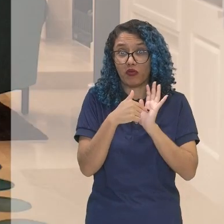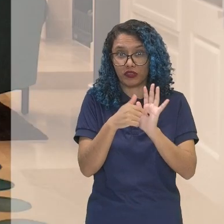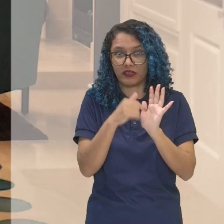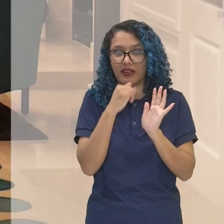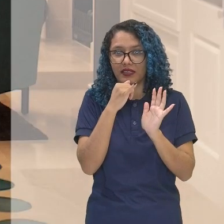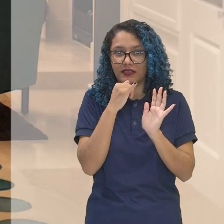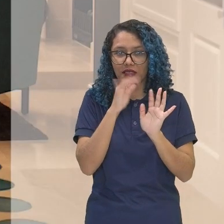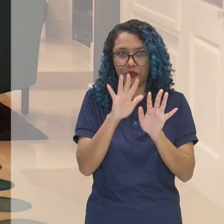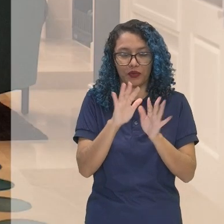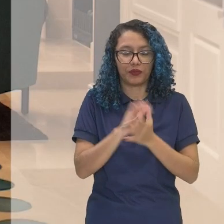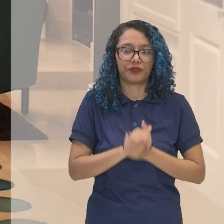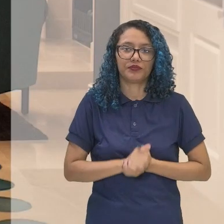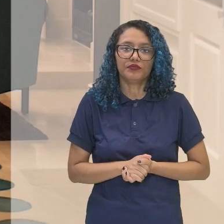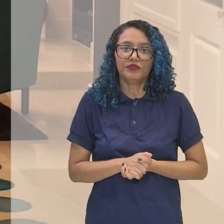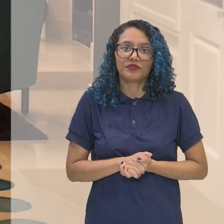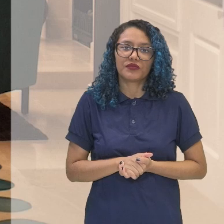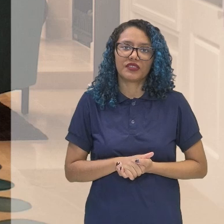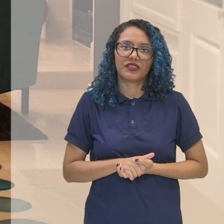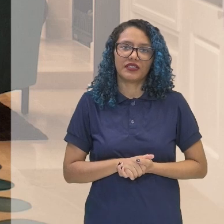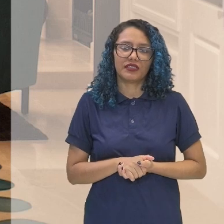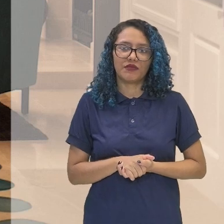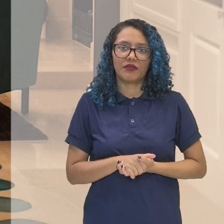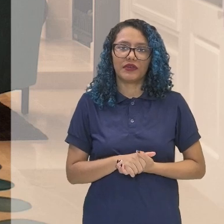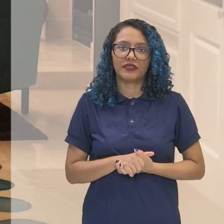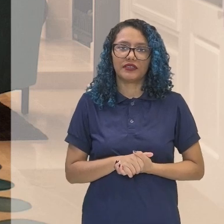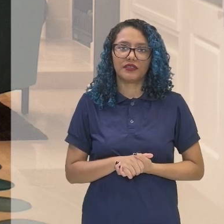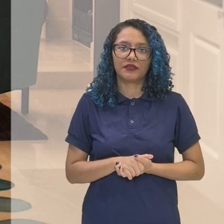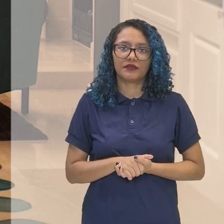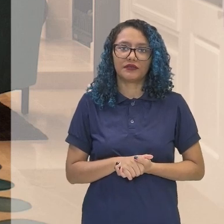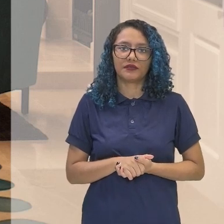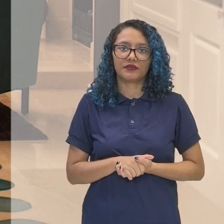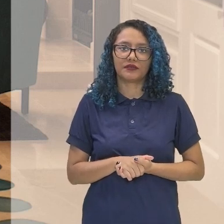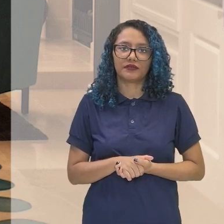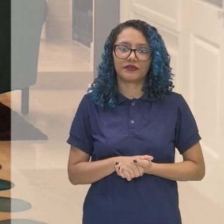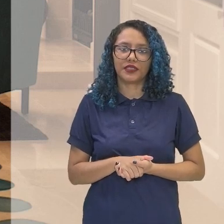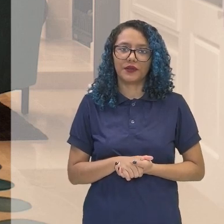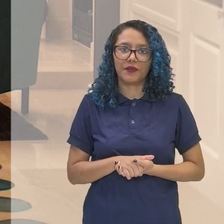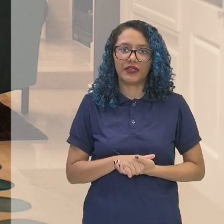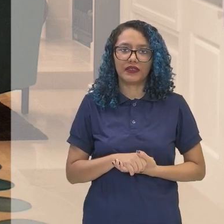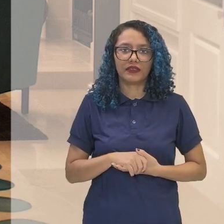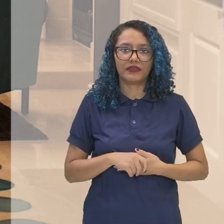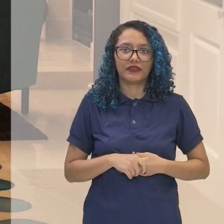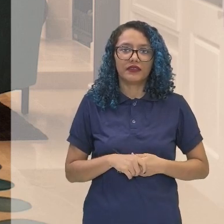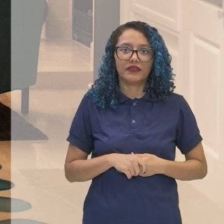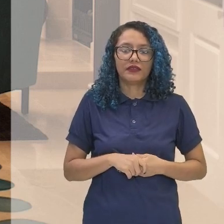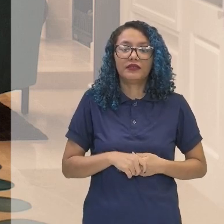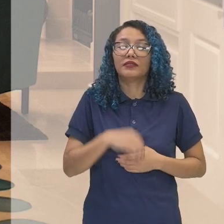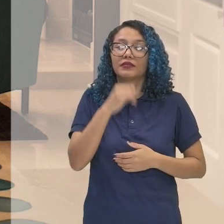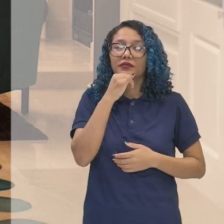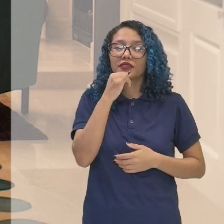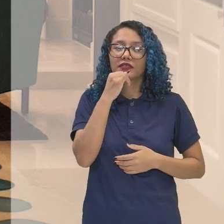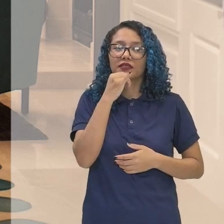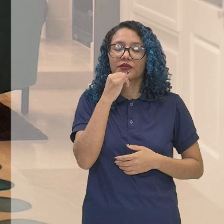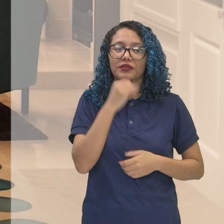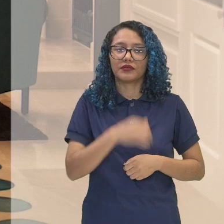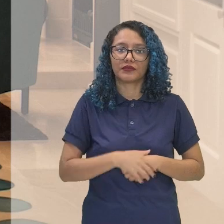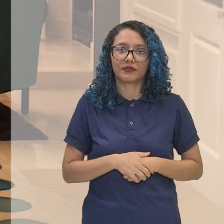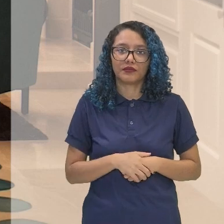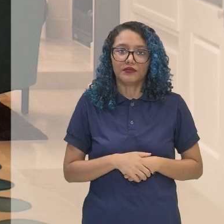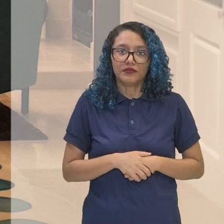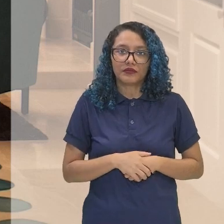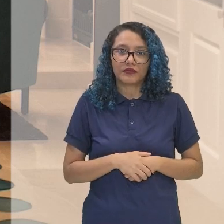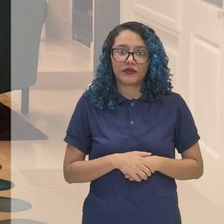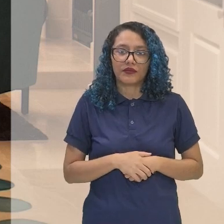analisar vários exemplos sobre esse tipo de energia. Vejam aí. Olha lá, quando falamos que